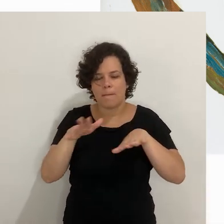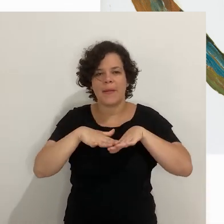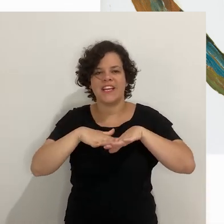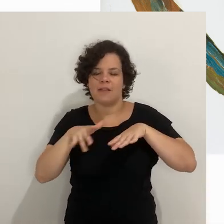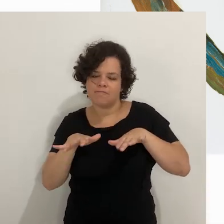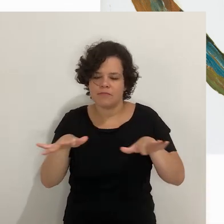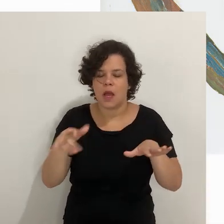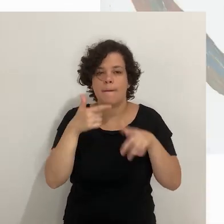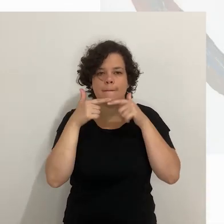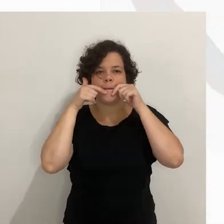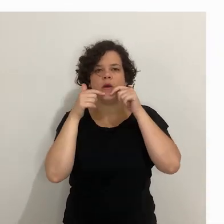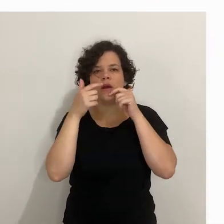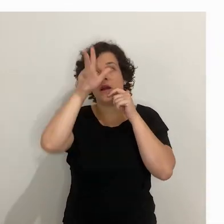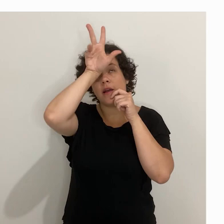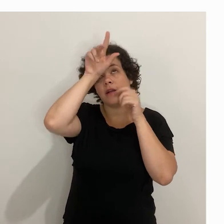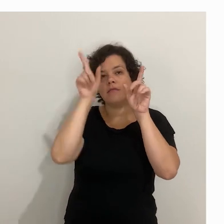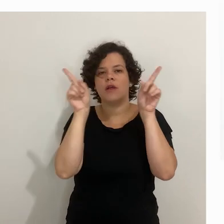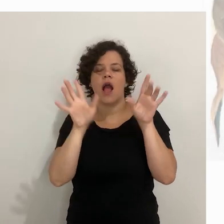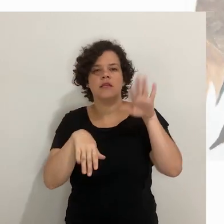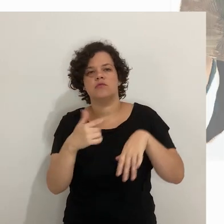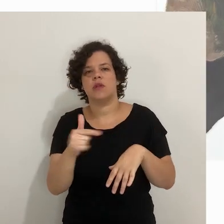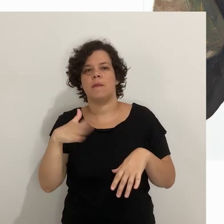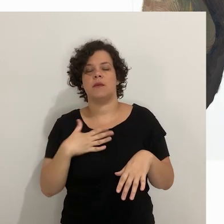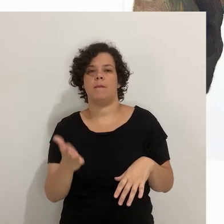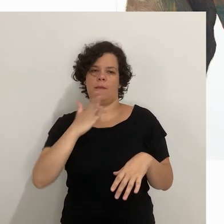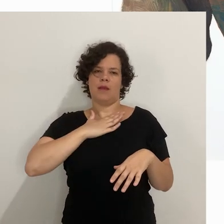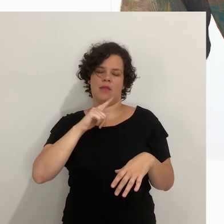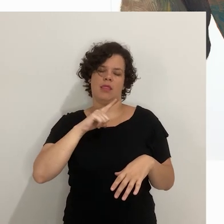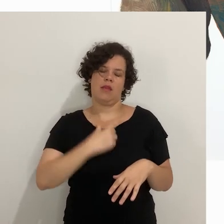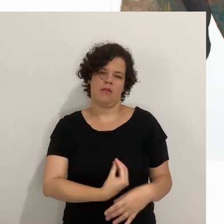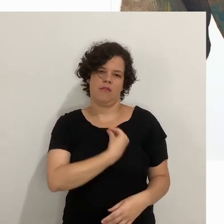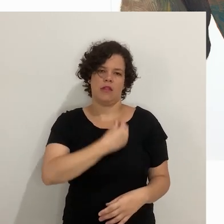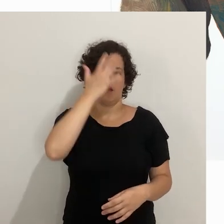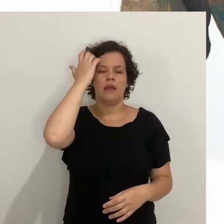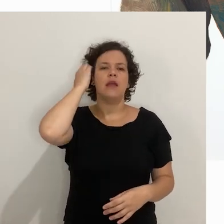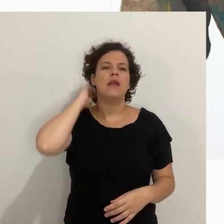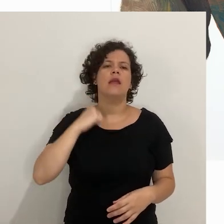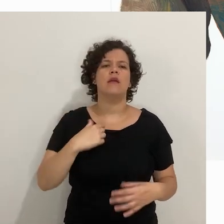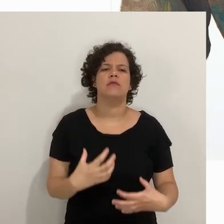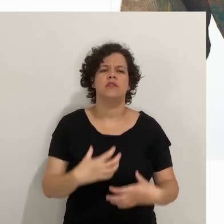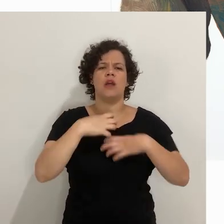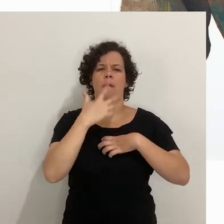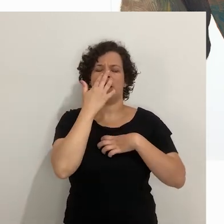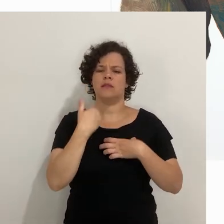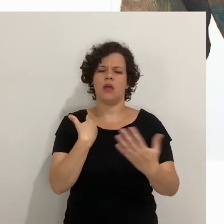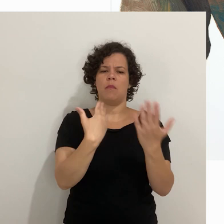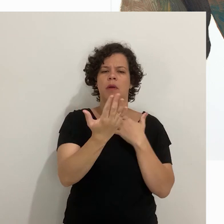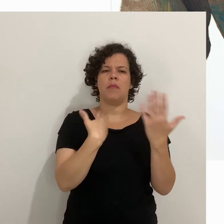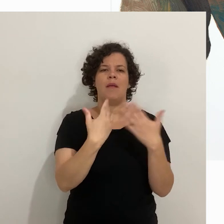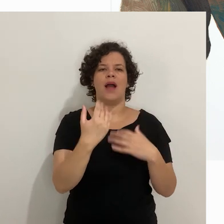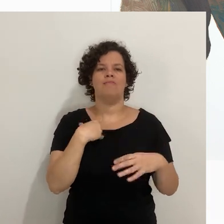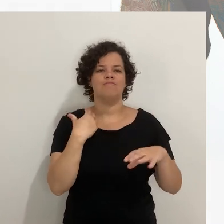tenham boca, anteninhas, elas têm vida para mim. E eu sentia como se elas estivessem conversando comigo.